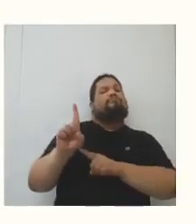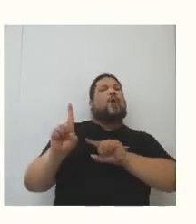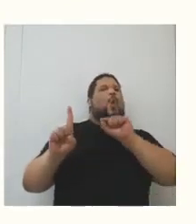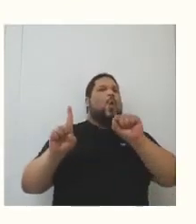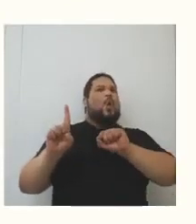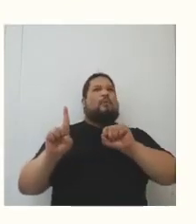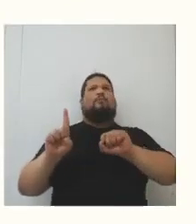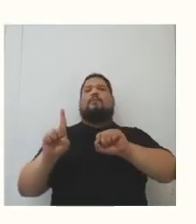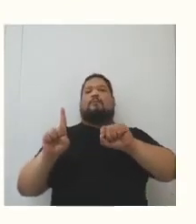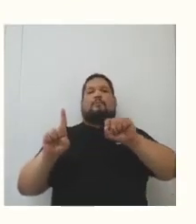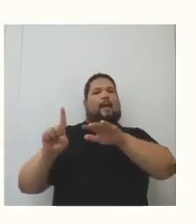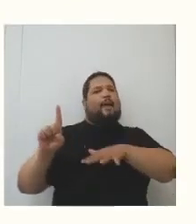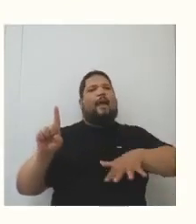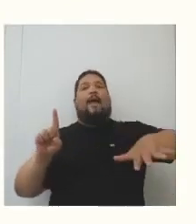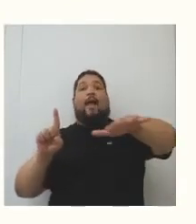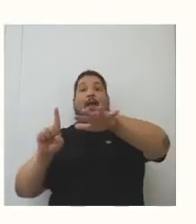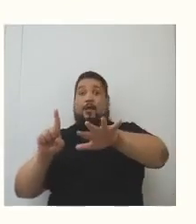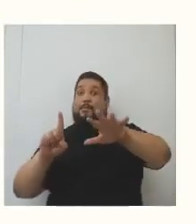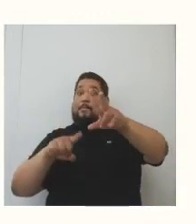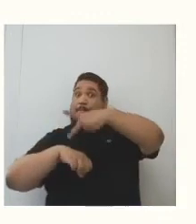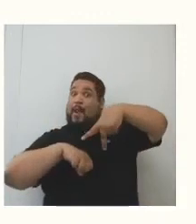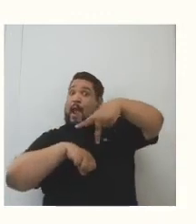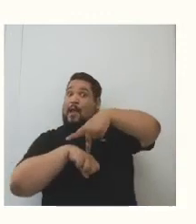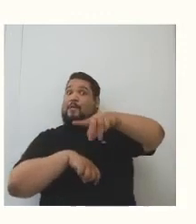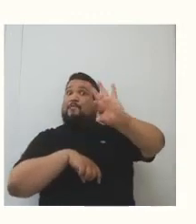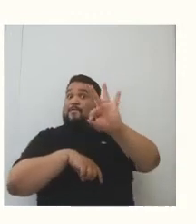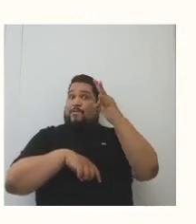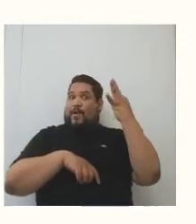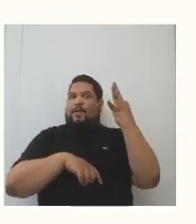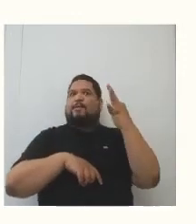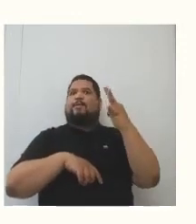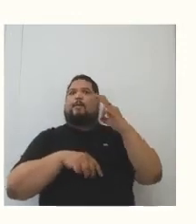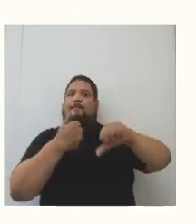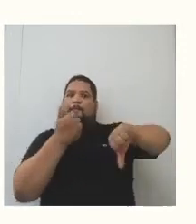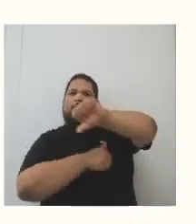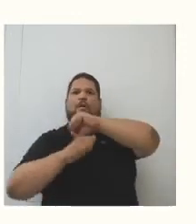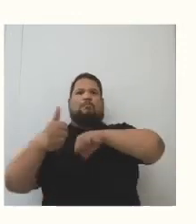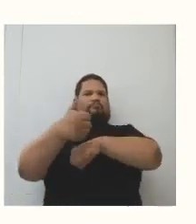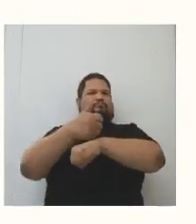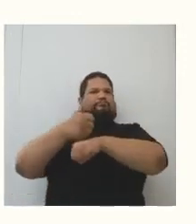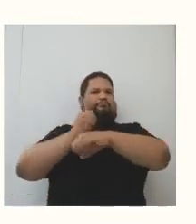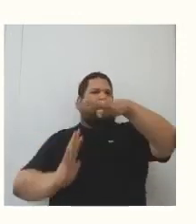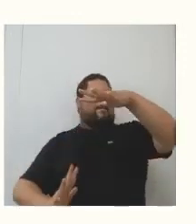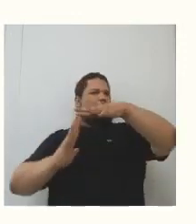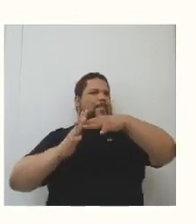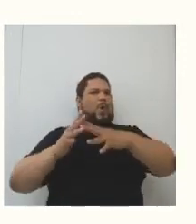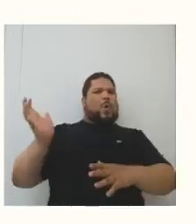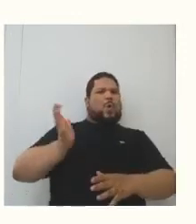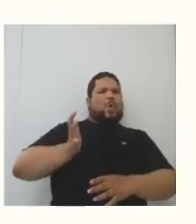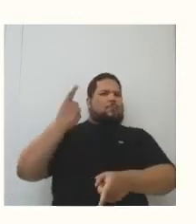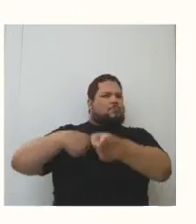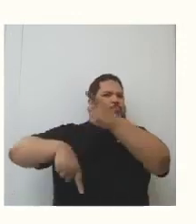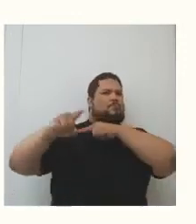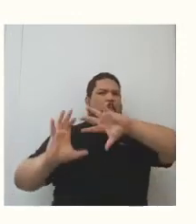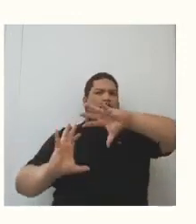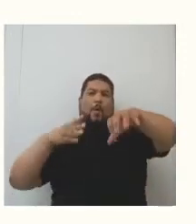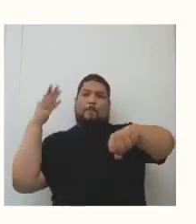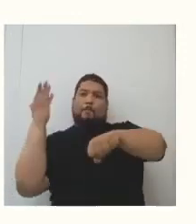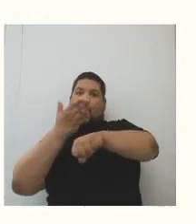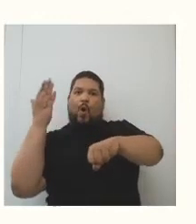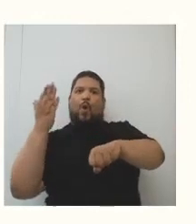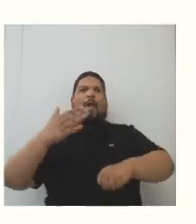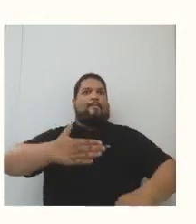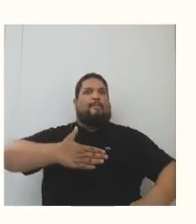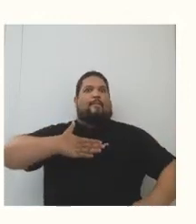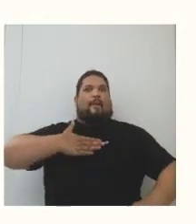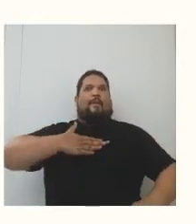neste contexto, a França, na verdade, viesse a se tornar a nação mais rica e mais poderosa do mundo, Napoleão, então,